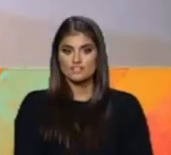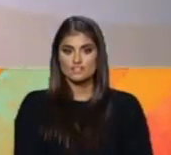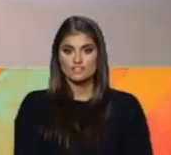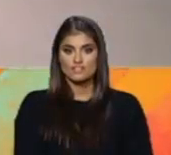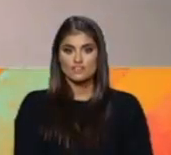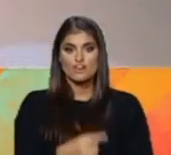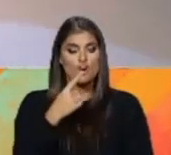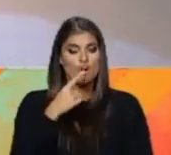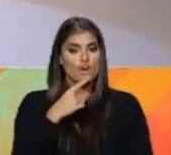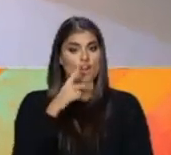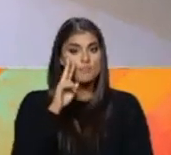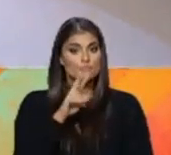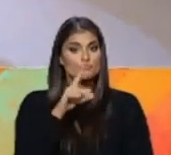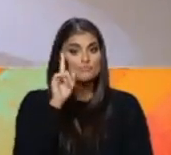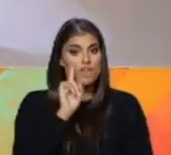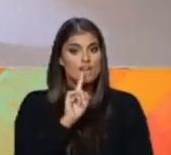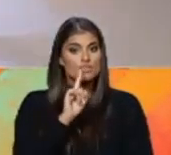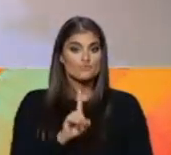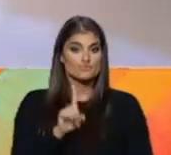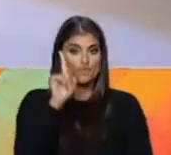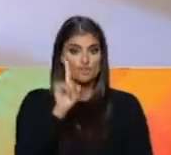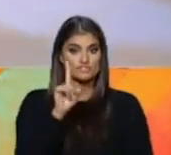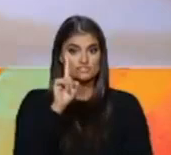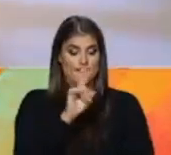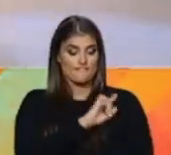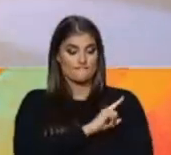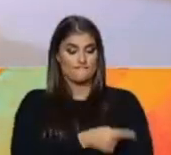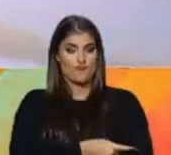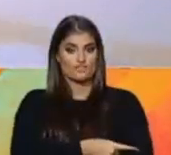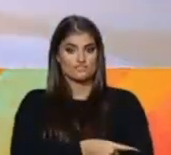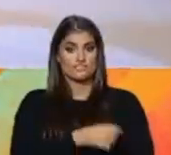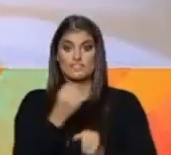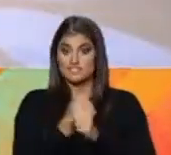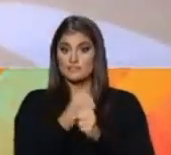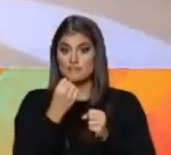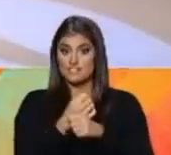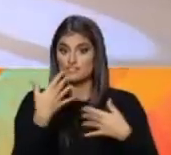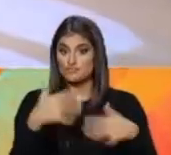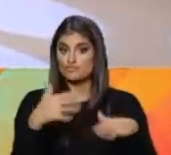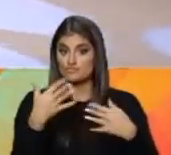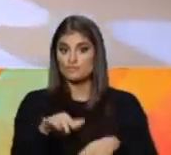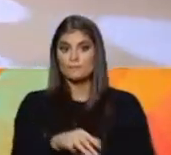que a mulher do norte é forte e trabalhadeira.